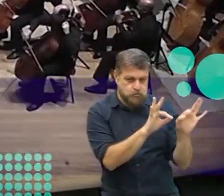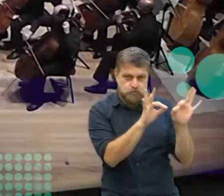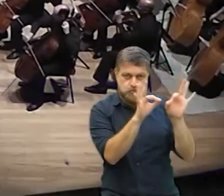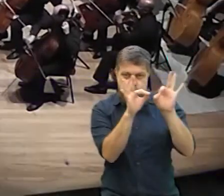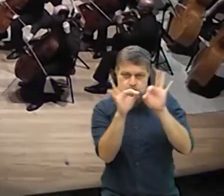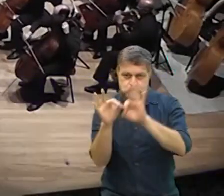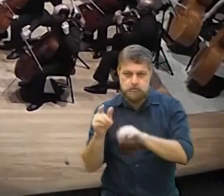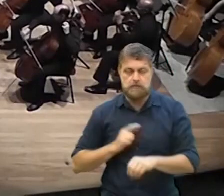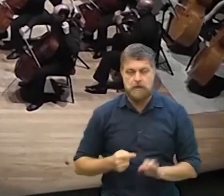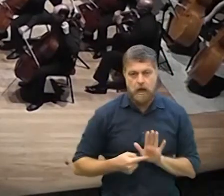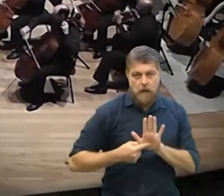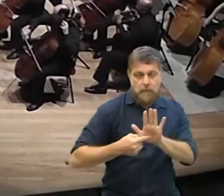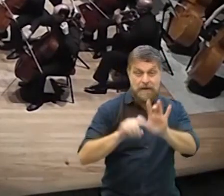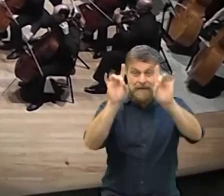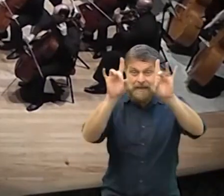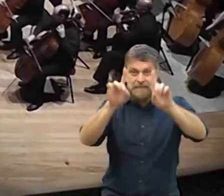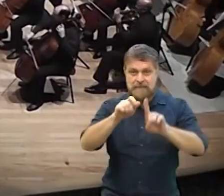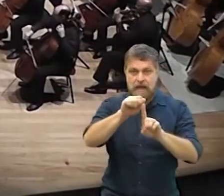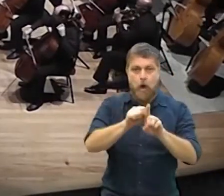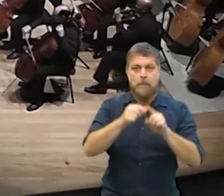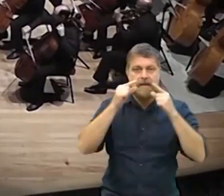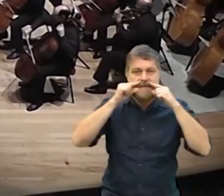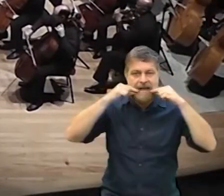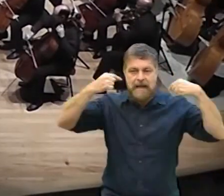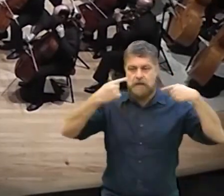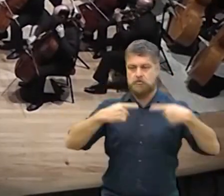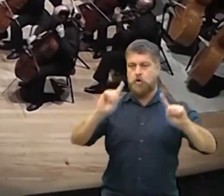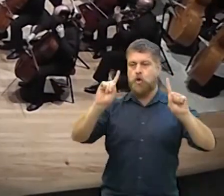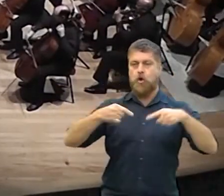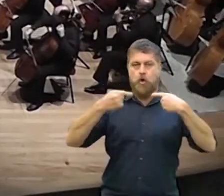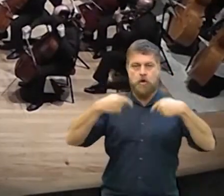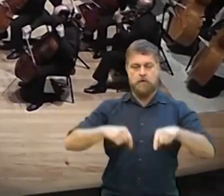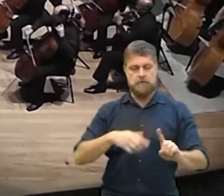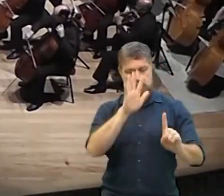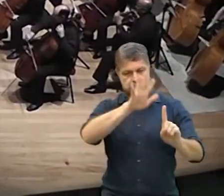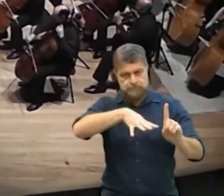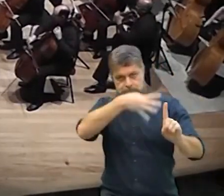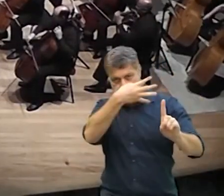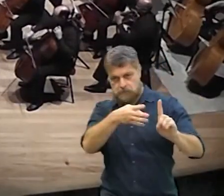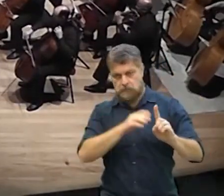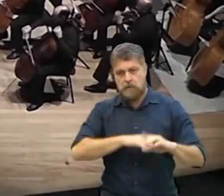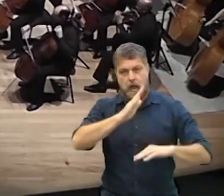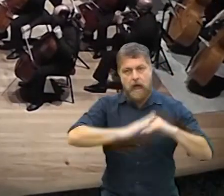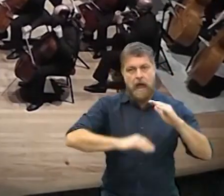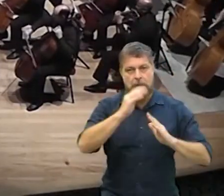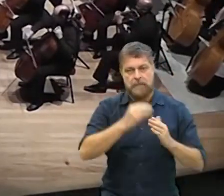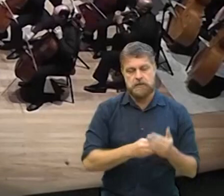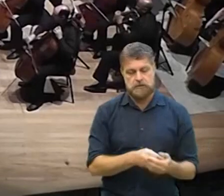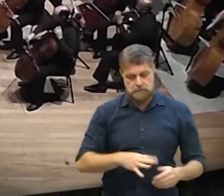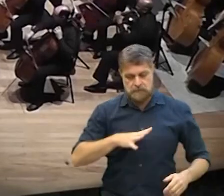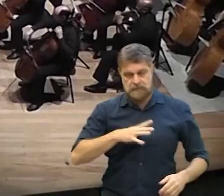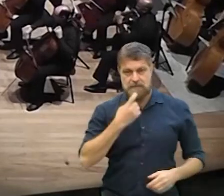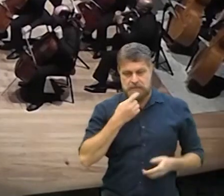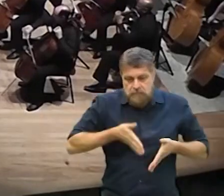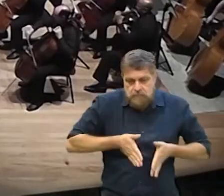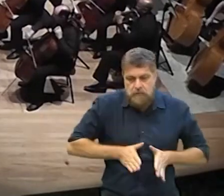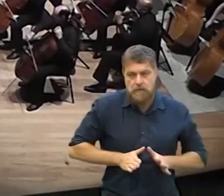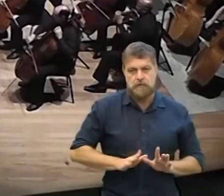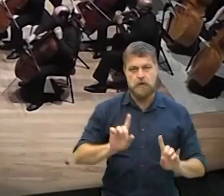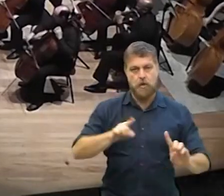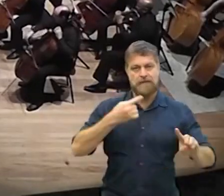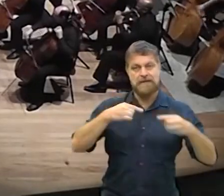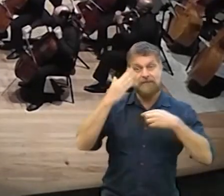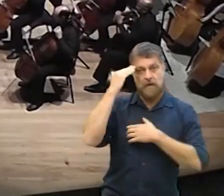ao vivo. A apresentação é um especial do mês Carlos Gomes, em comemoração à vida e obra do compositor